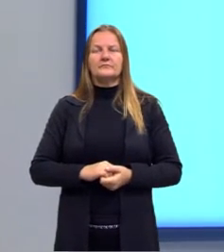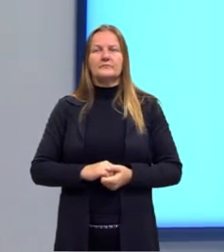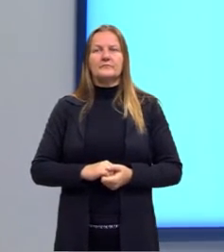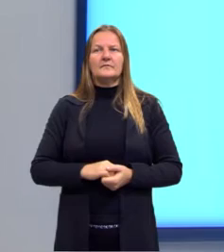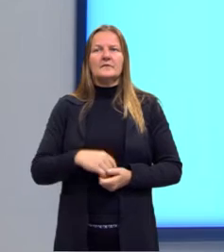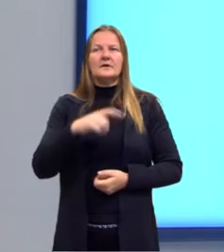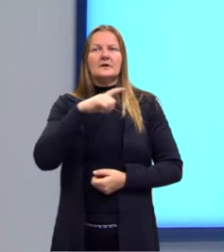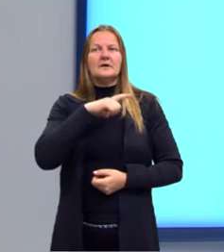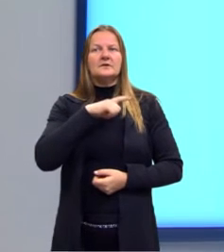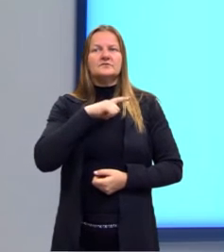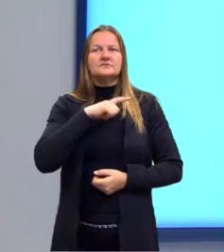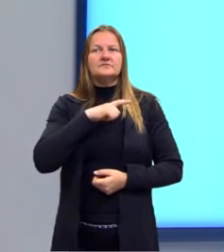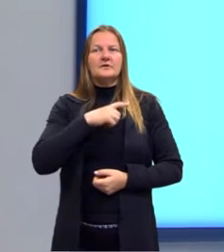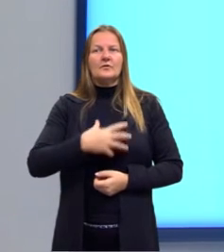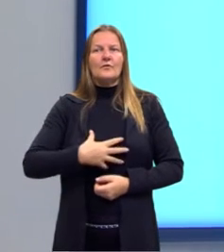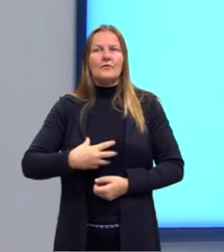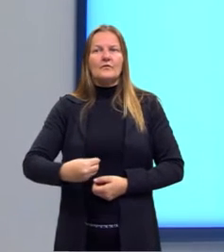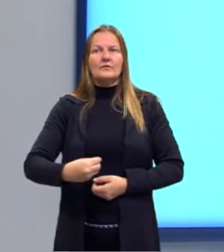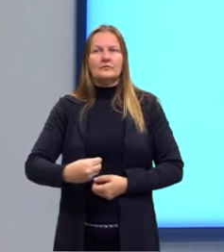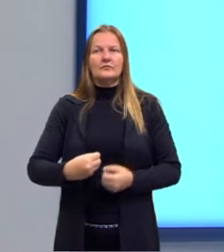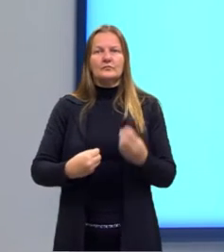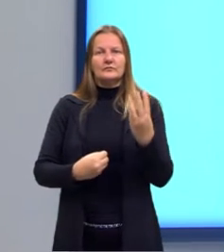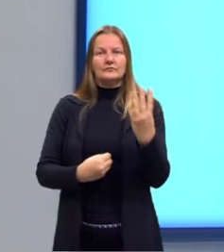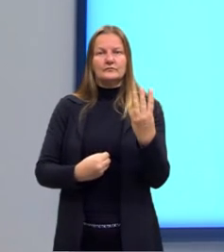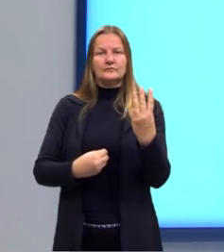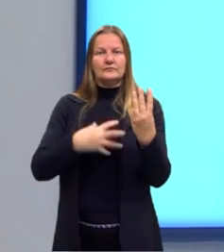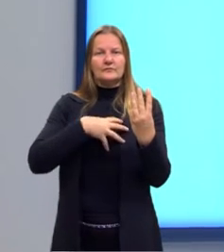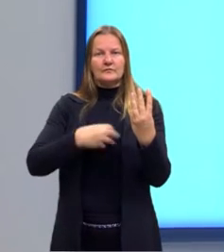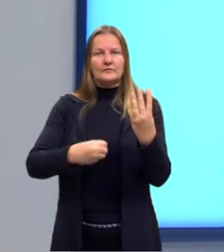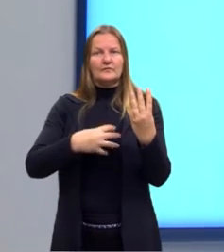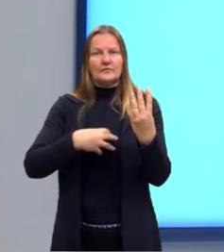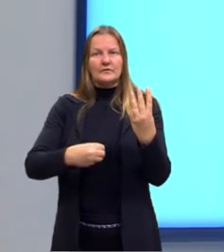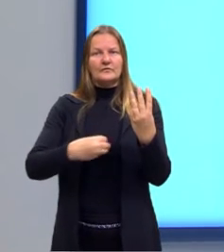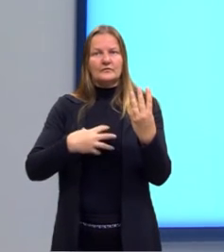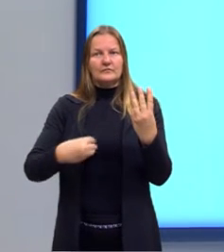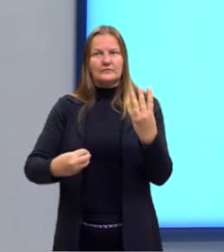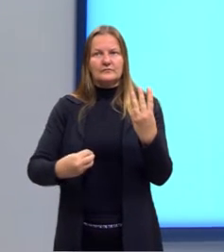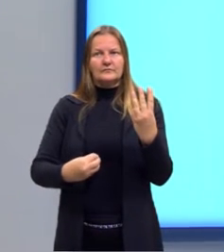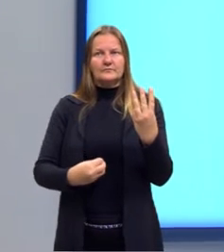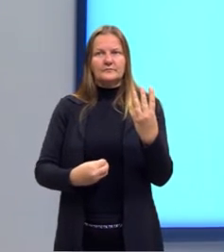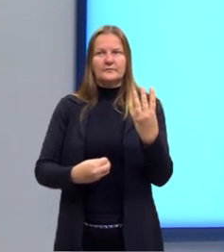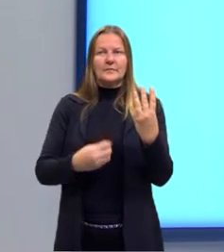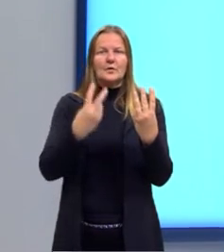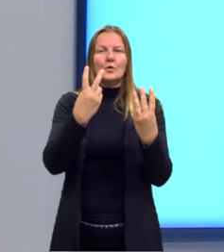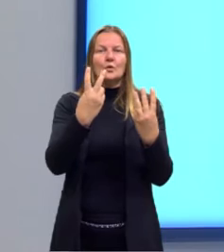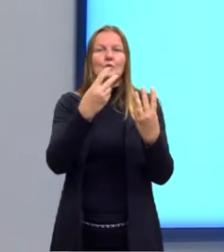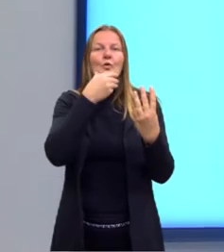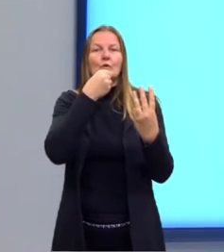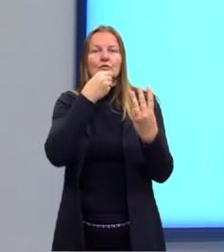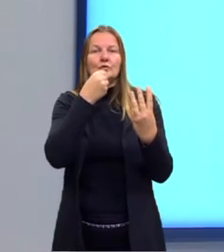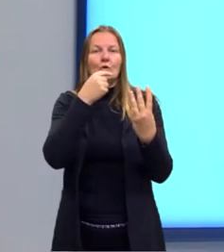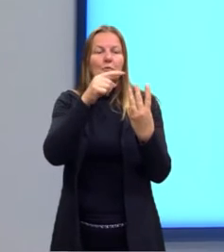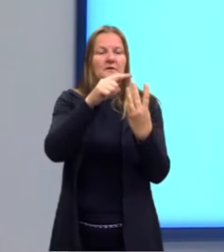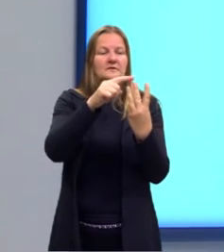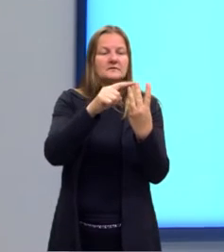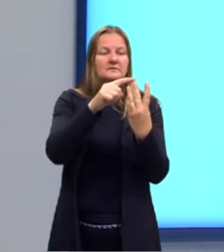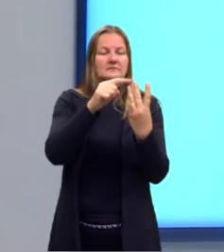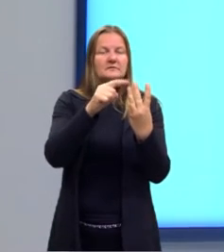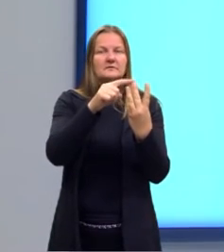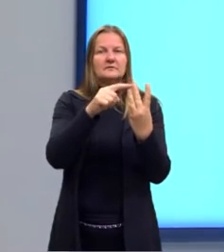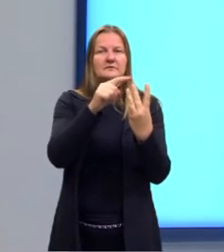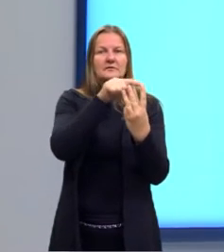tiveram quantos filhos quantos filhos 3 filhos é uma mulher